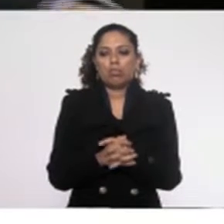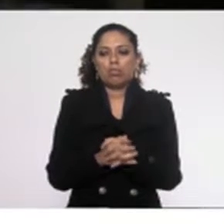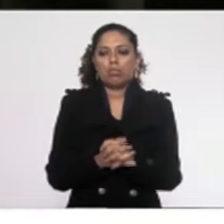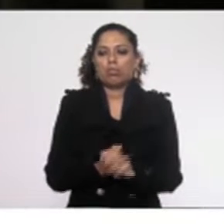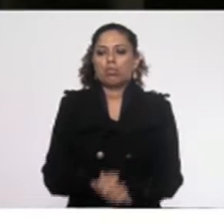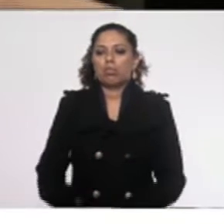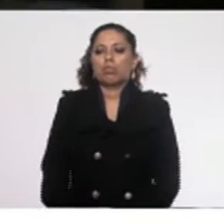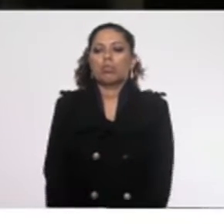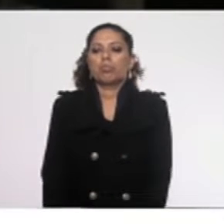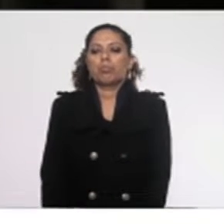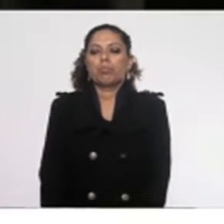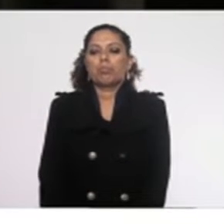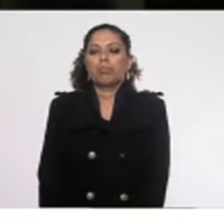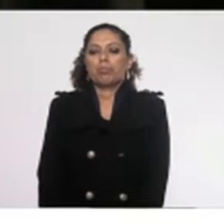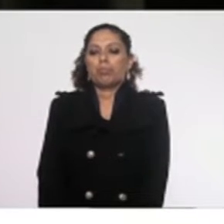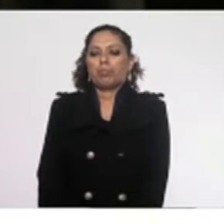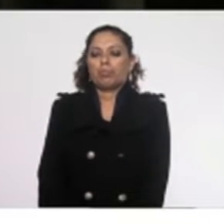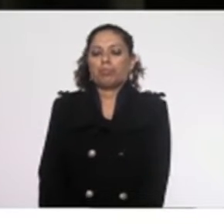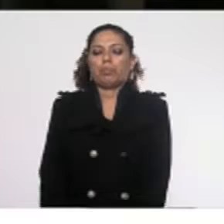Número 10.